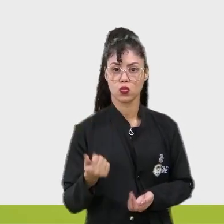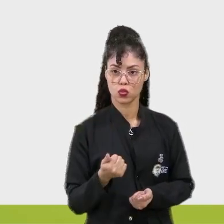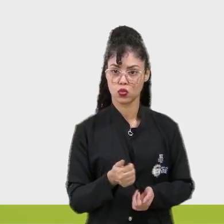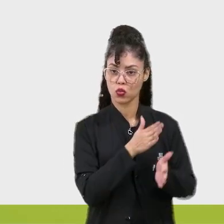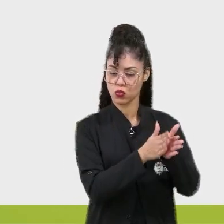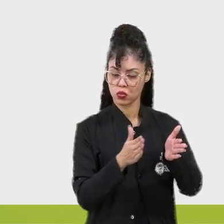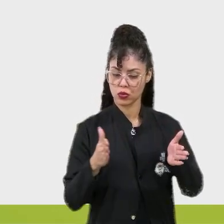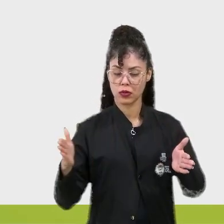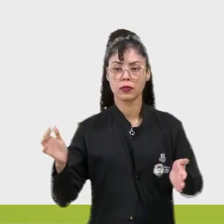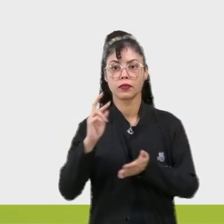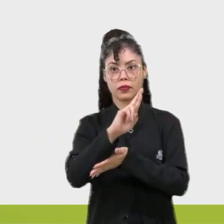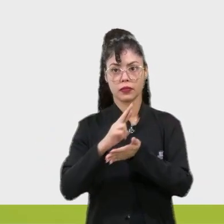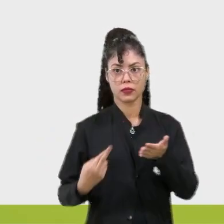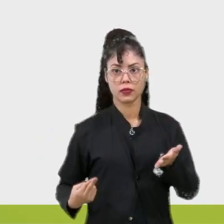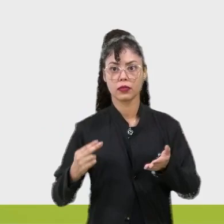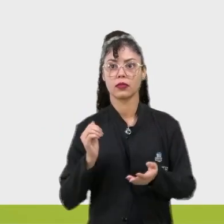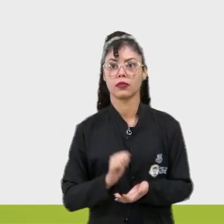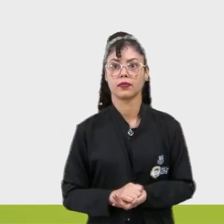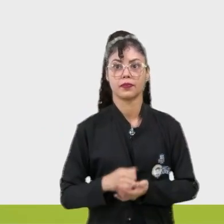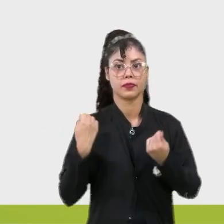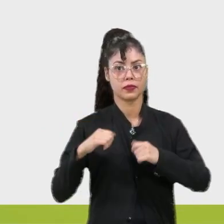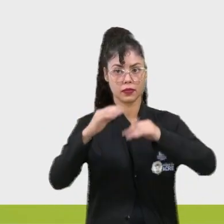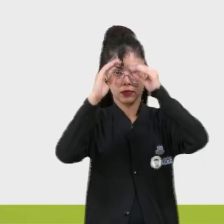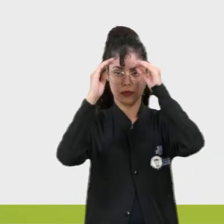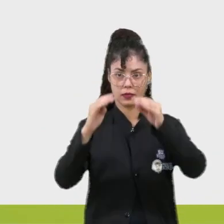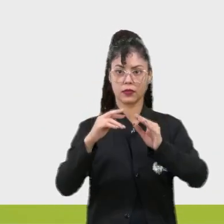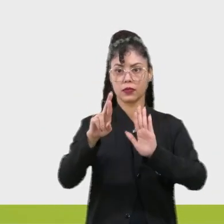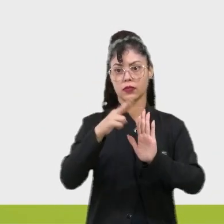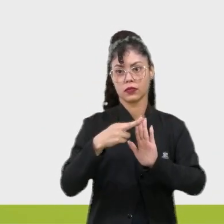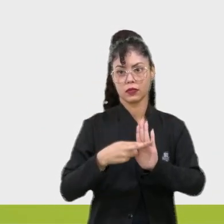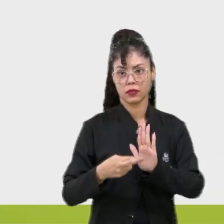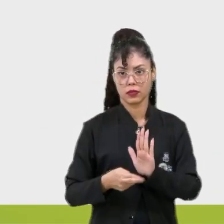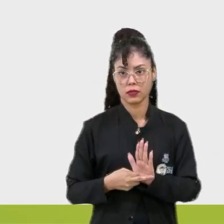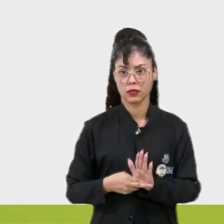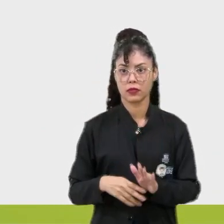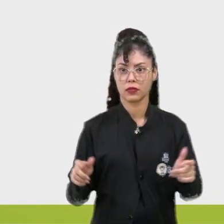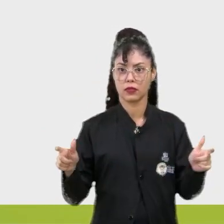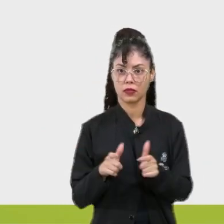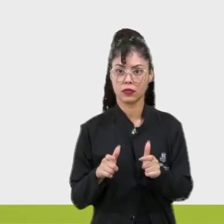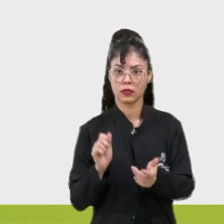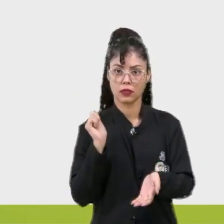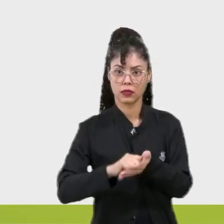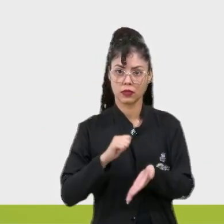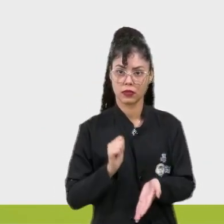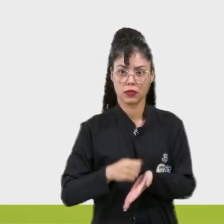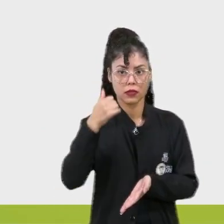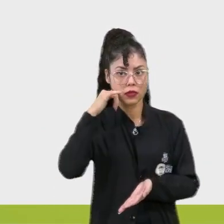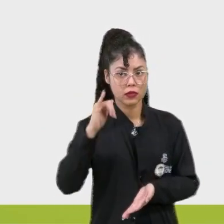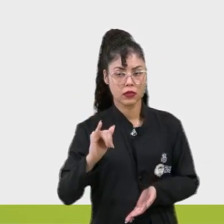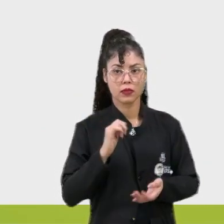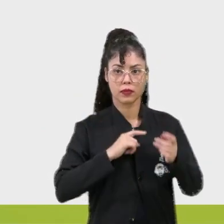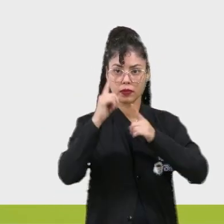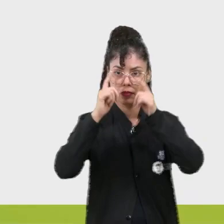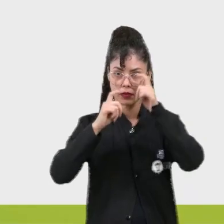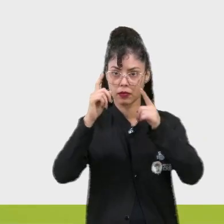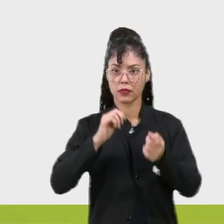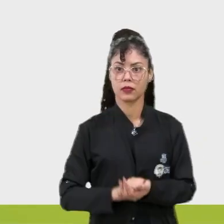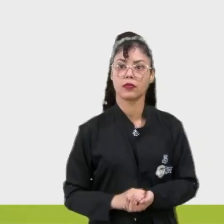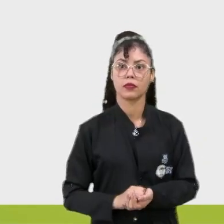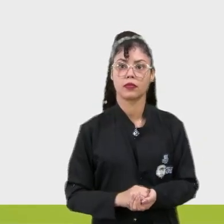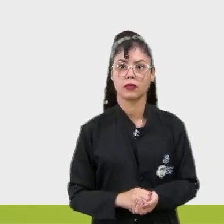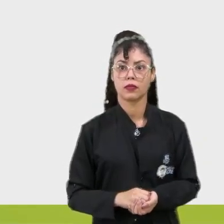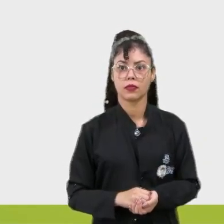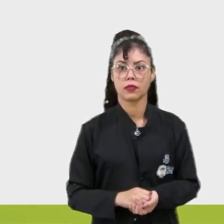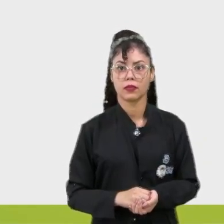Adequação. A redação deve obedecer à norma culta escrita, evitando repetições inexpressivas, né? Aqui,